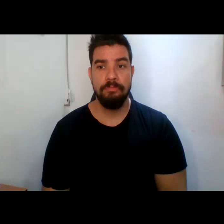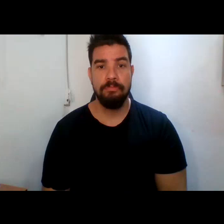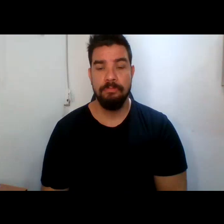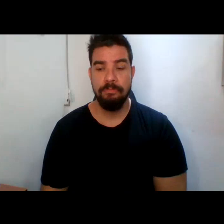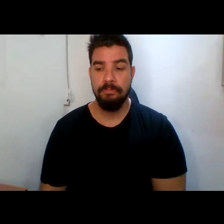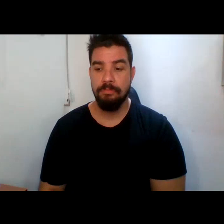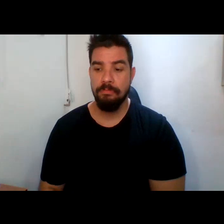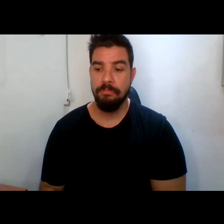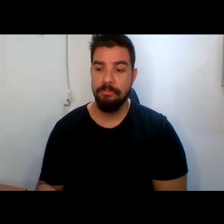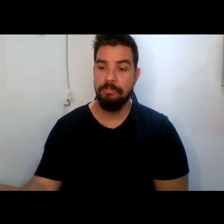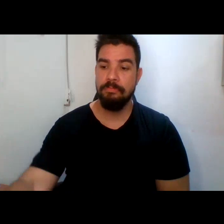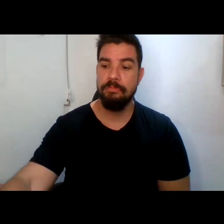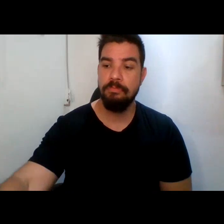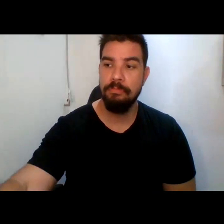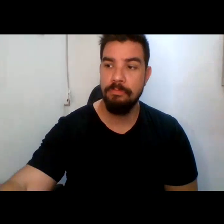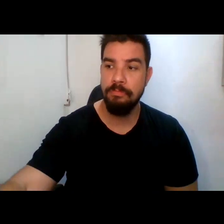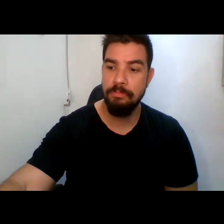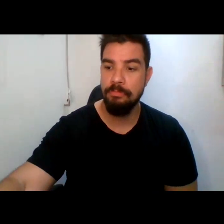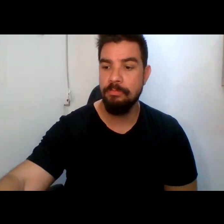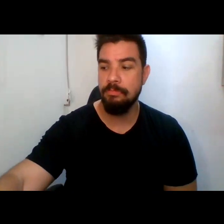Nossa, Deus.